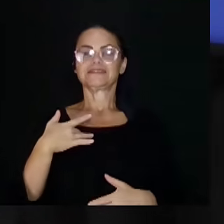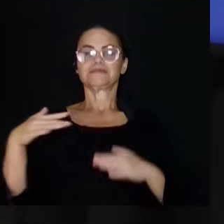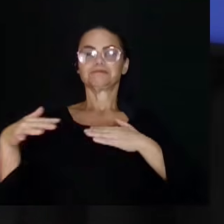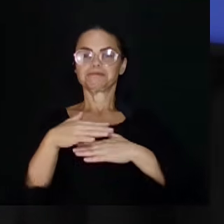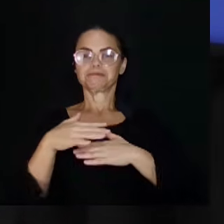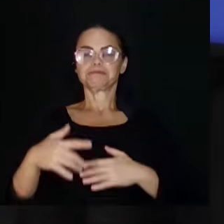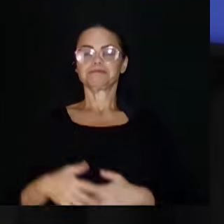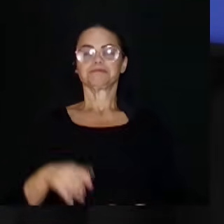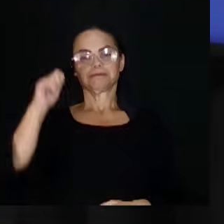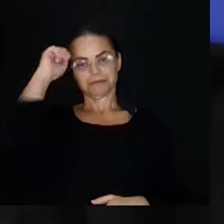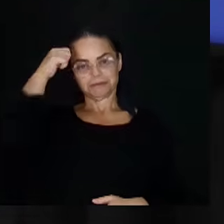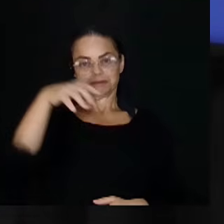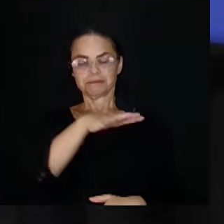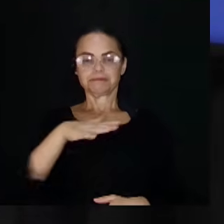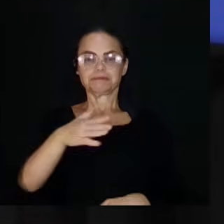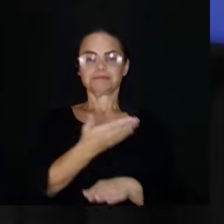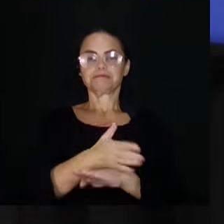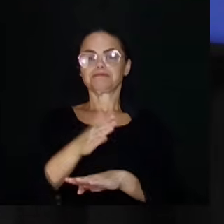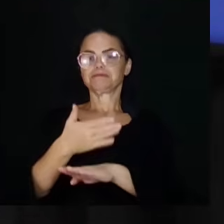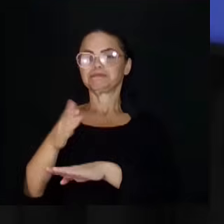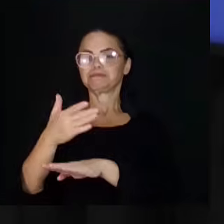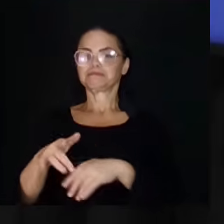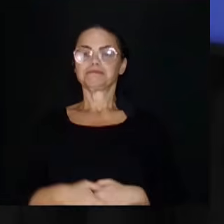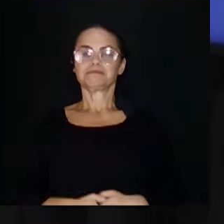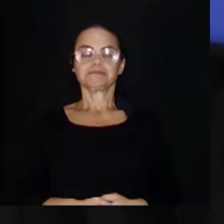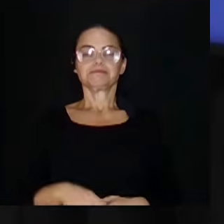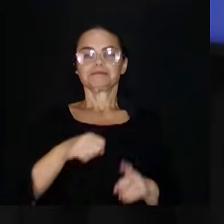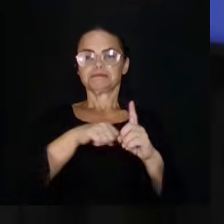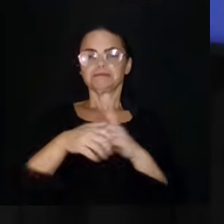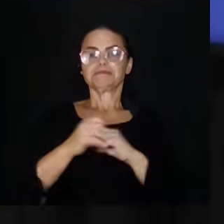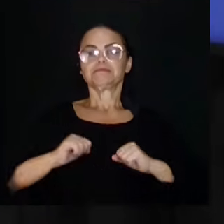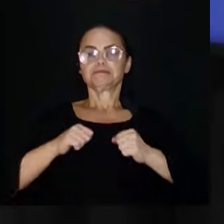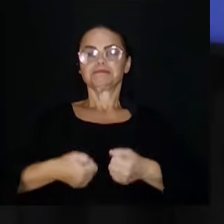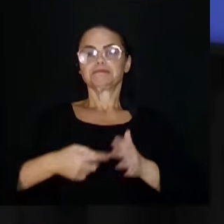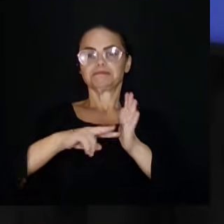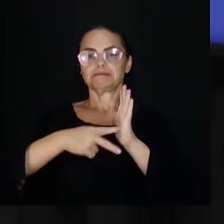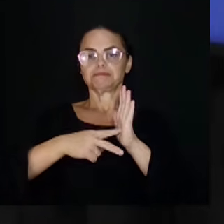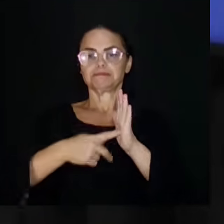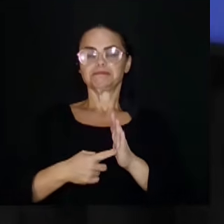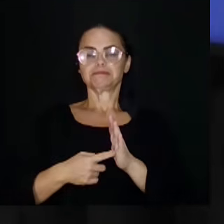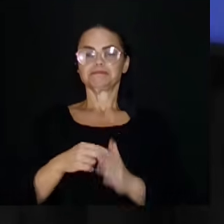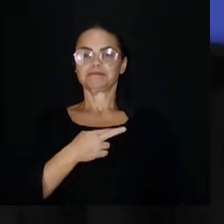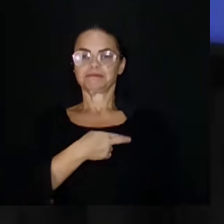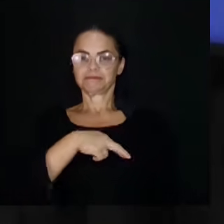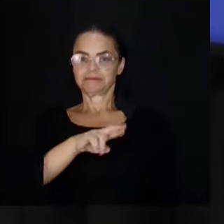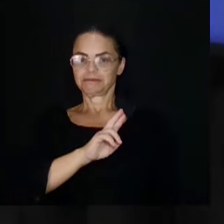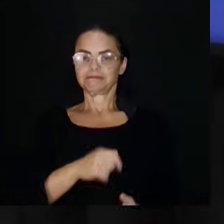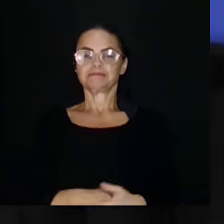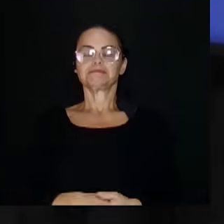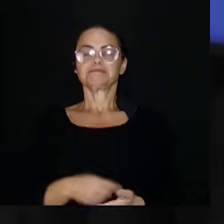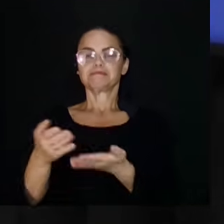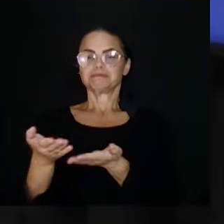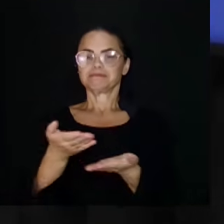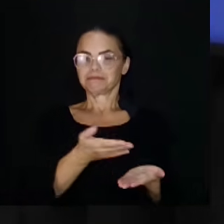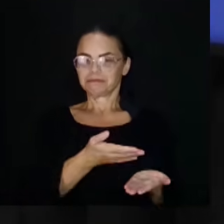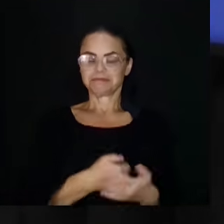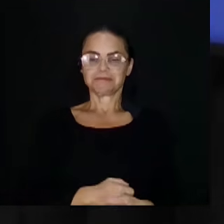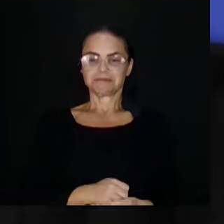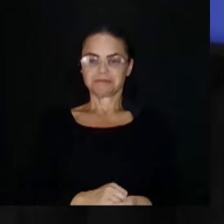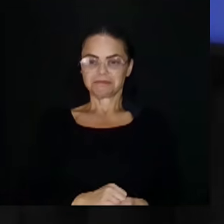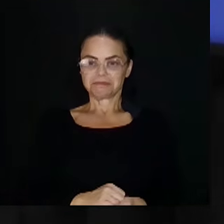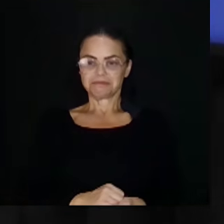de participação social, a luta sindical e religiosa. Seja bem-vinda,